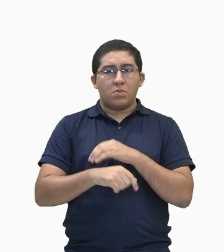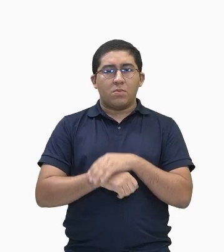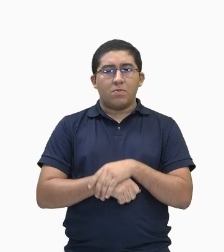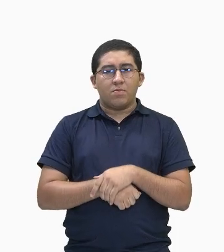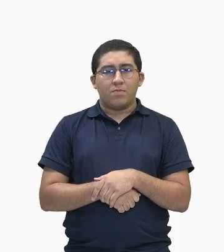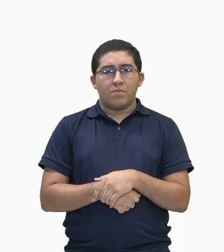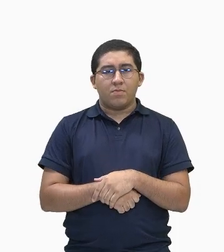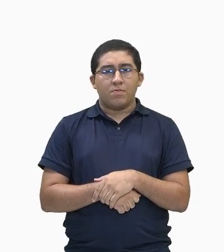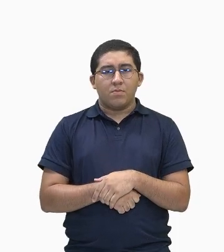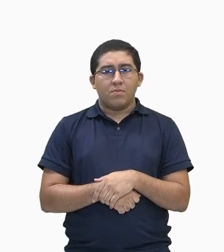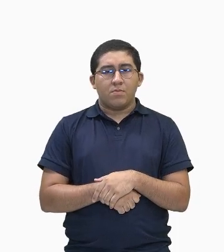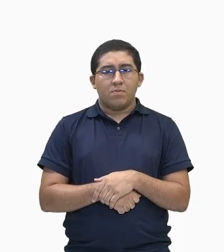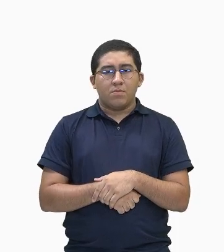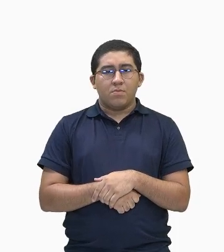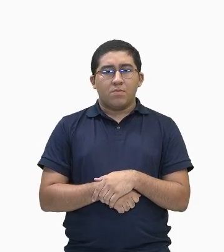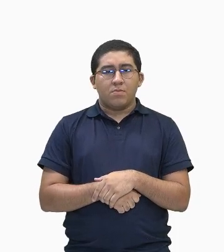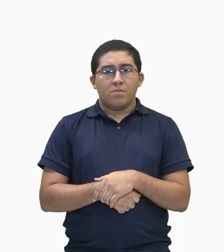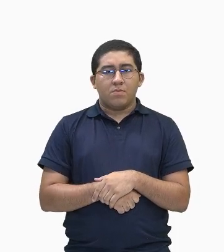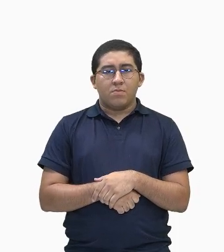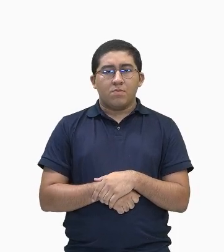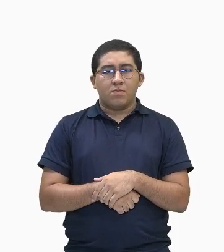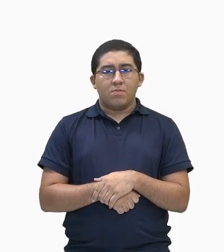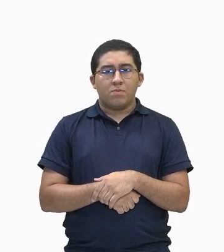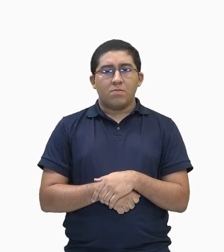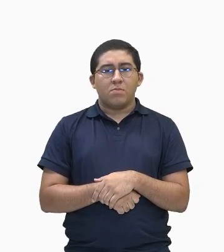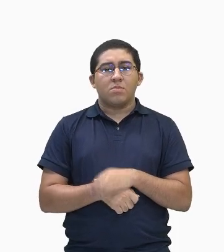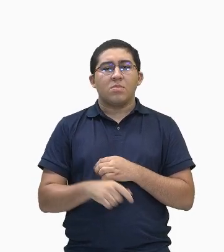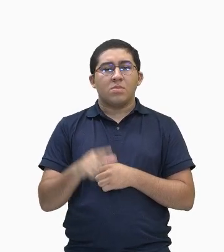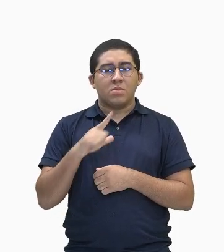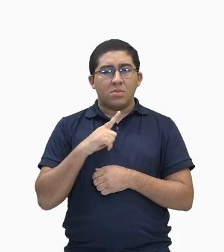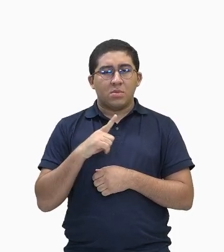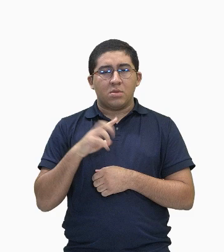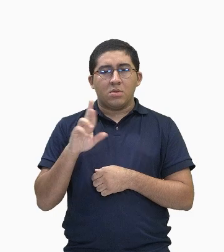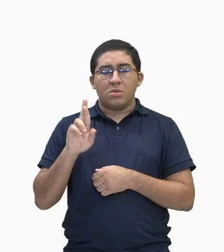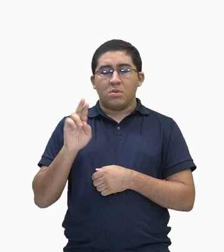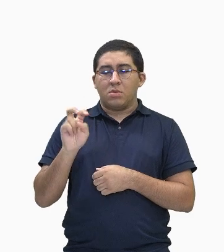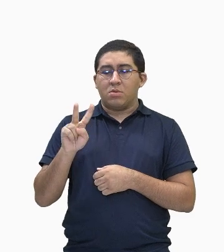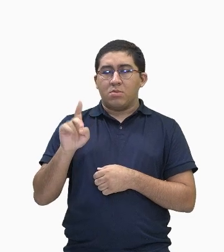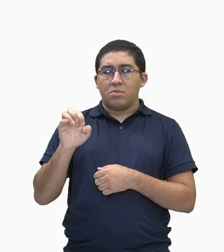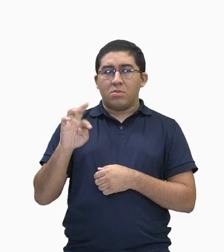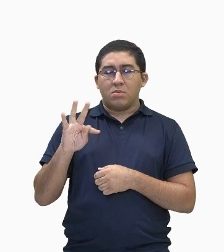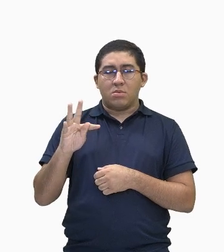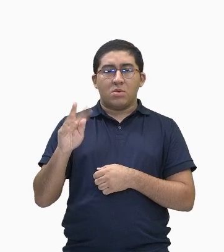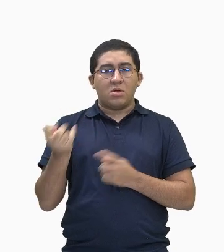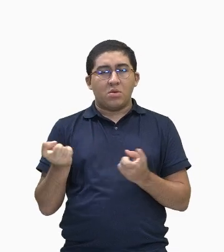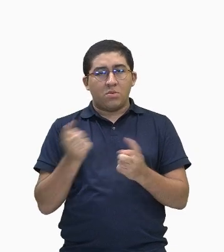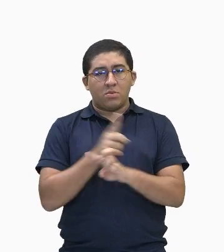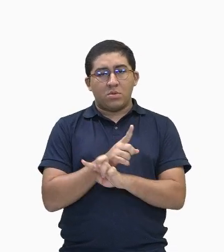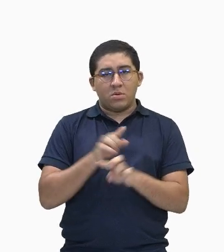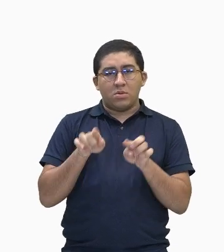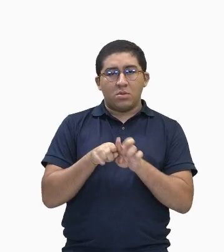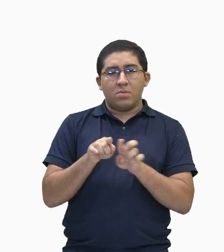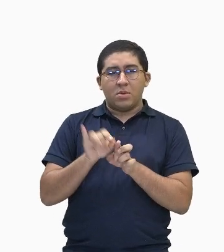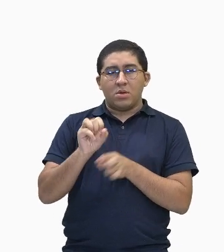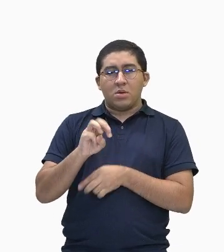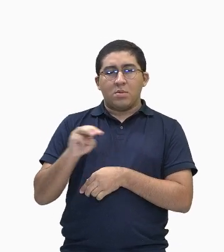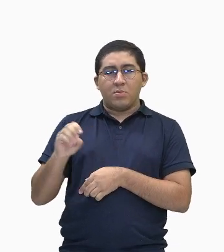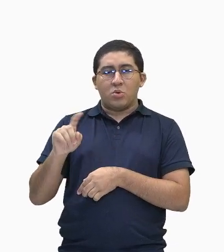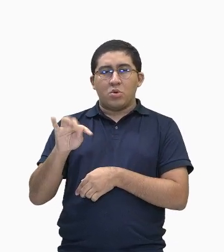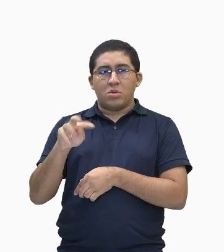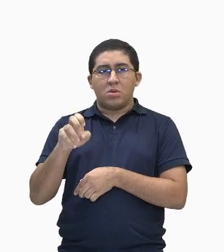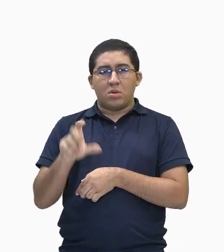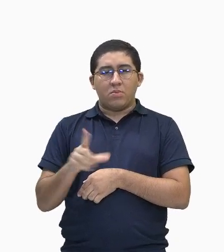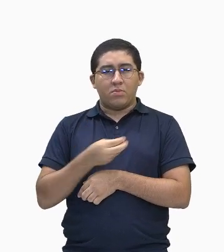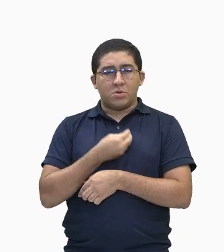aqui, o immortal jellyfish, the reverser. Temos revert, que é reverter. Immortal, imortal.